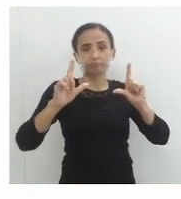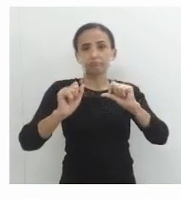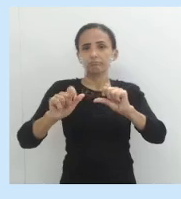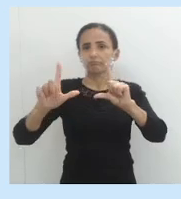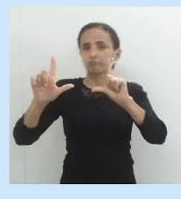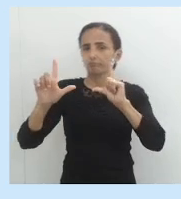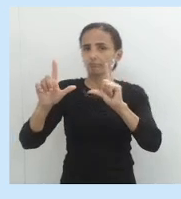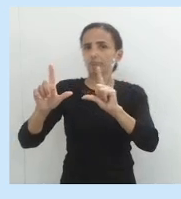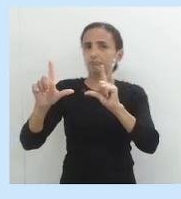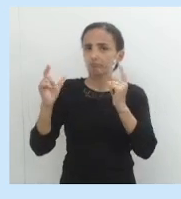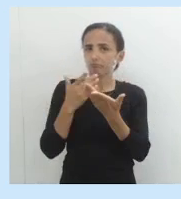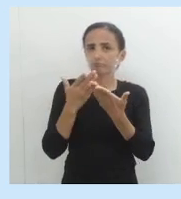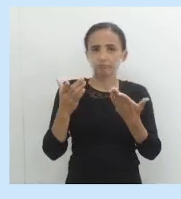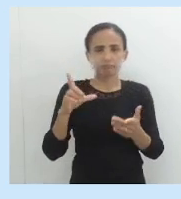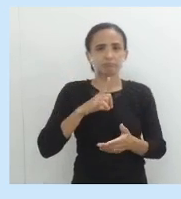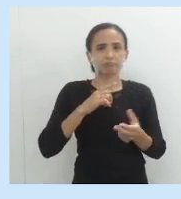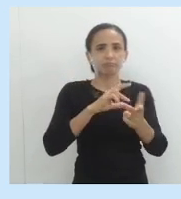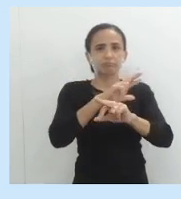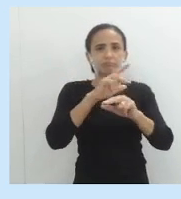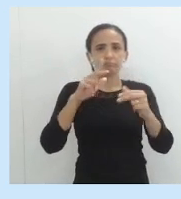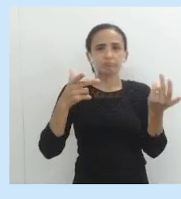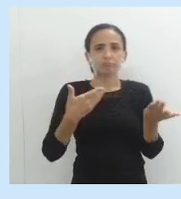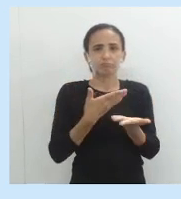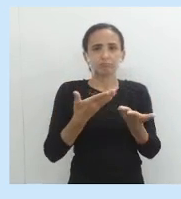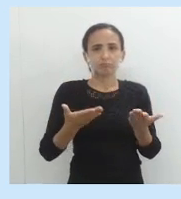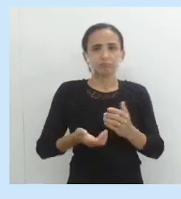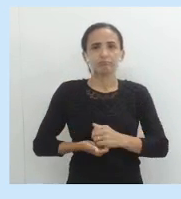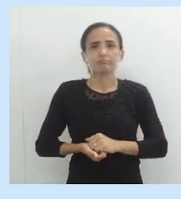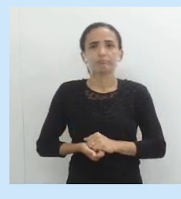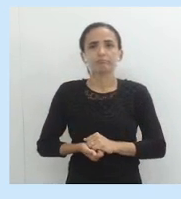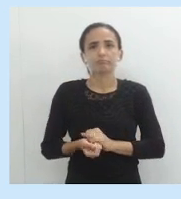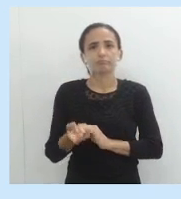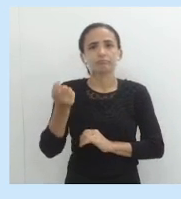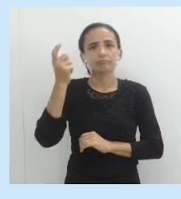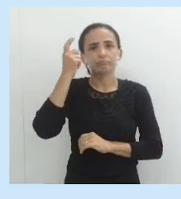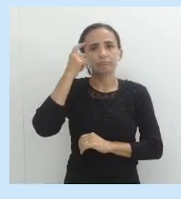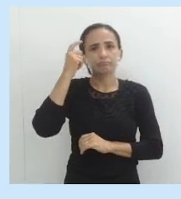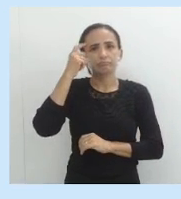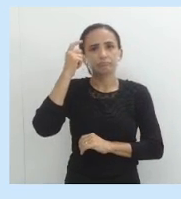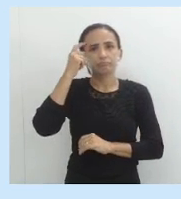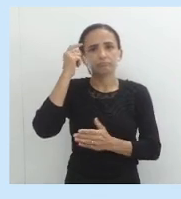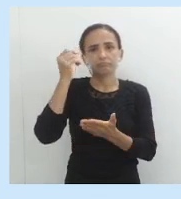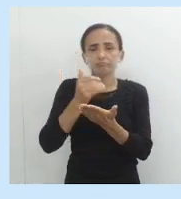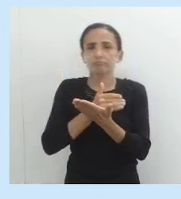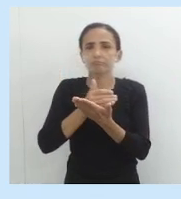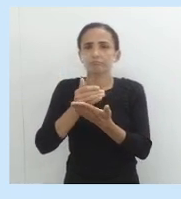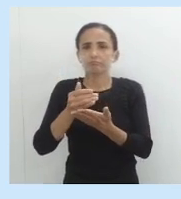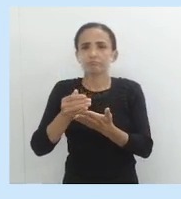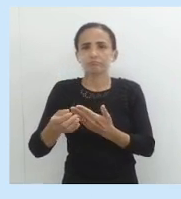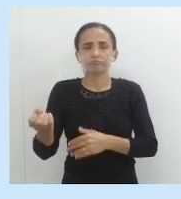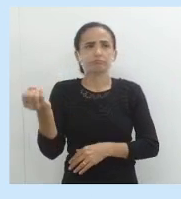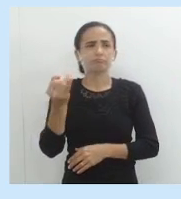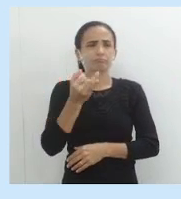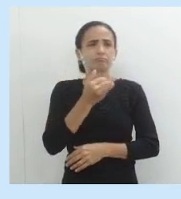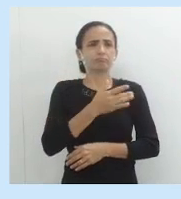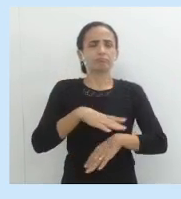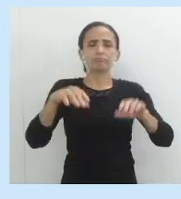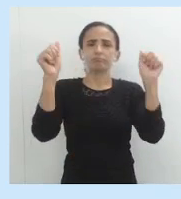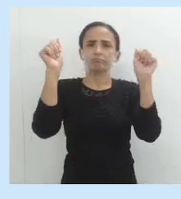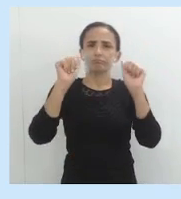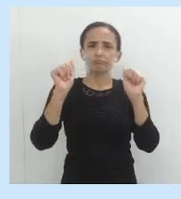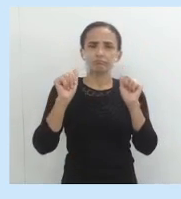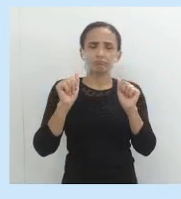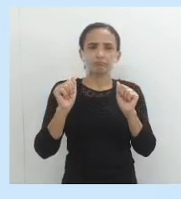Art, eles começaram assim, com a ideia também de divulgar novos artistas, né? Então eles também